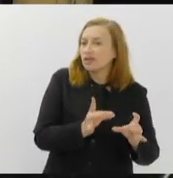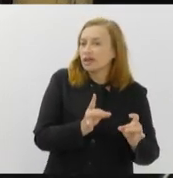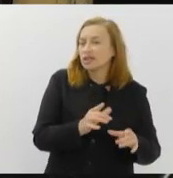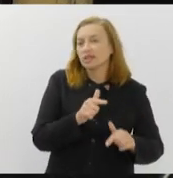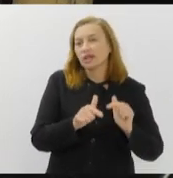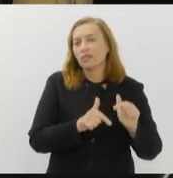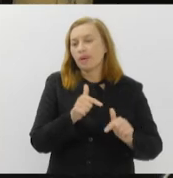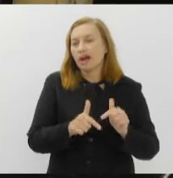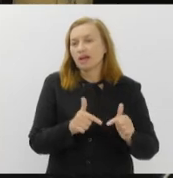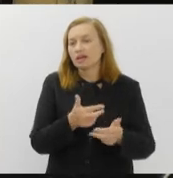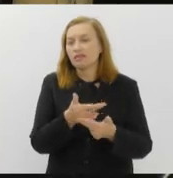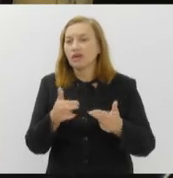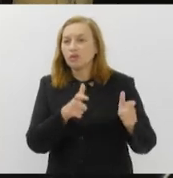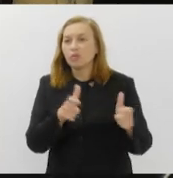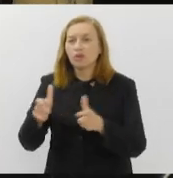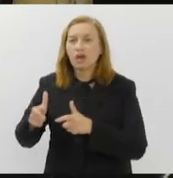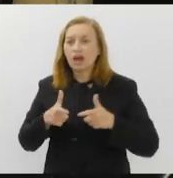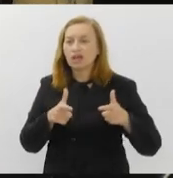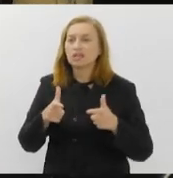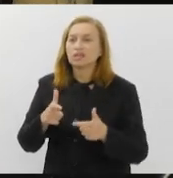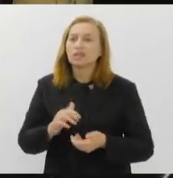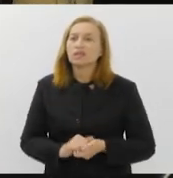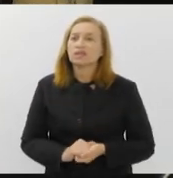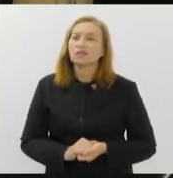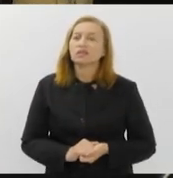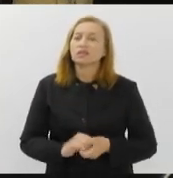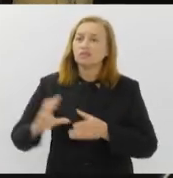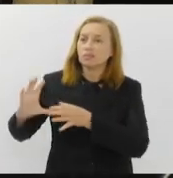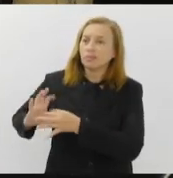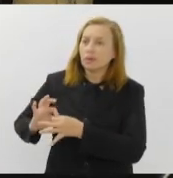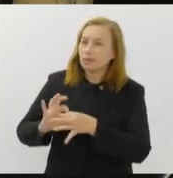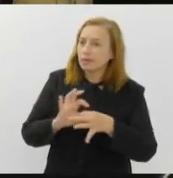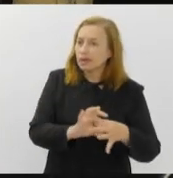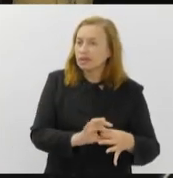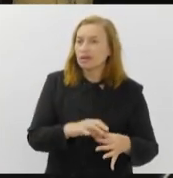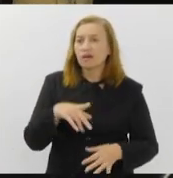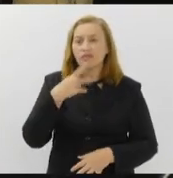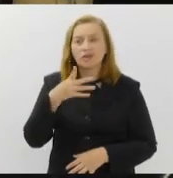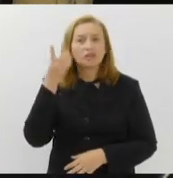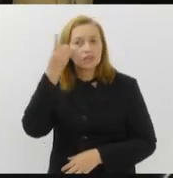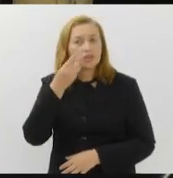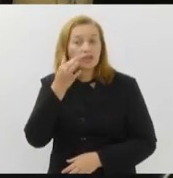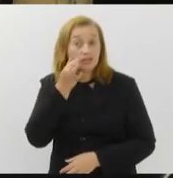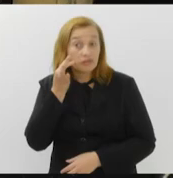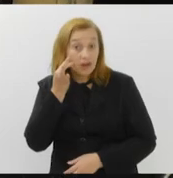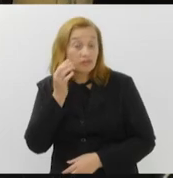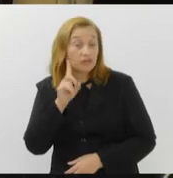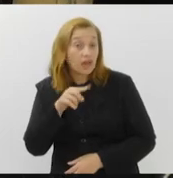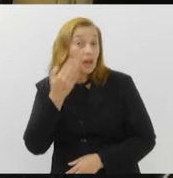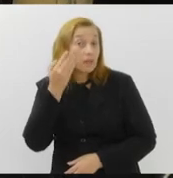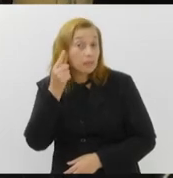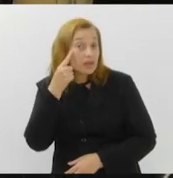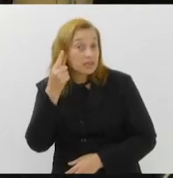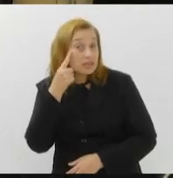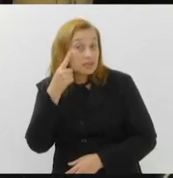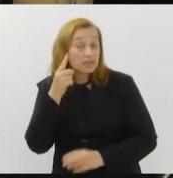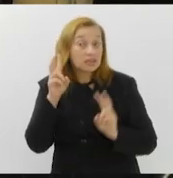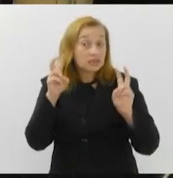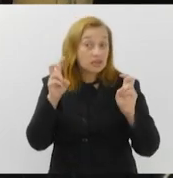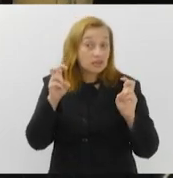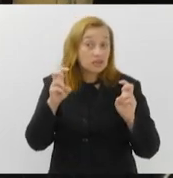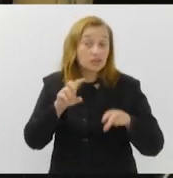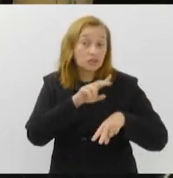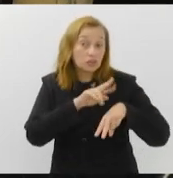Então, vai muito, muito em consonância com a fala do deputado Flávio, né? Pensando nessas questões do recorte de